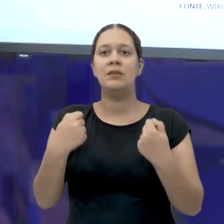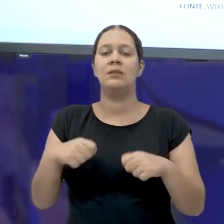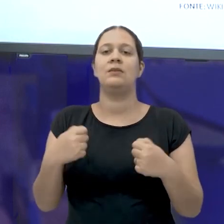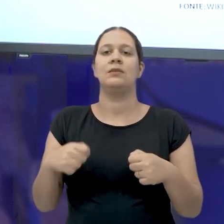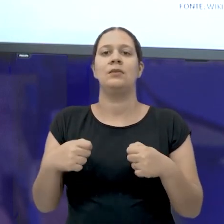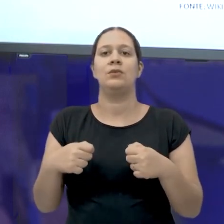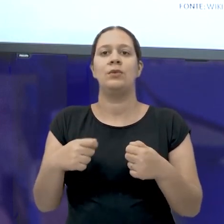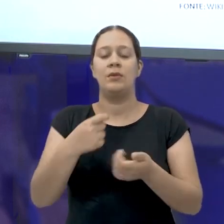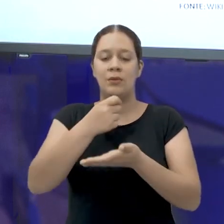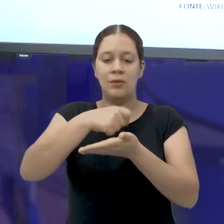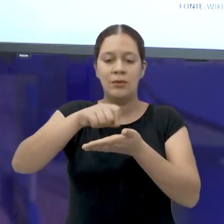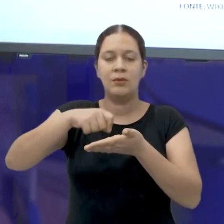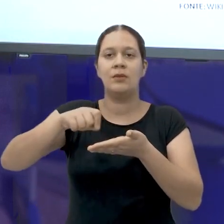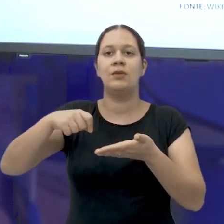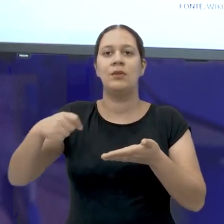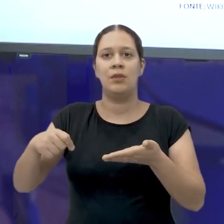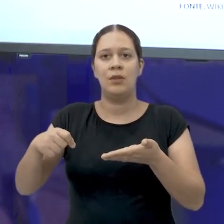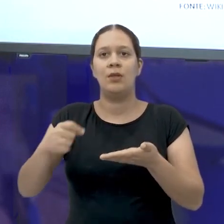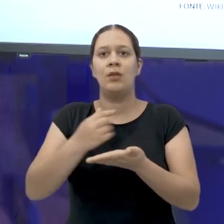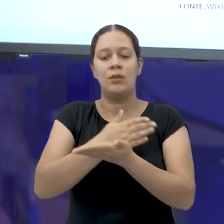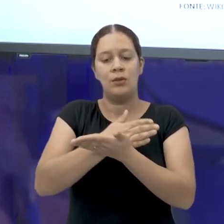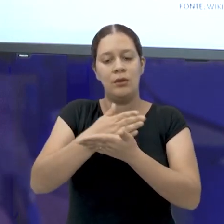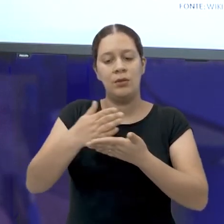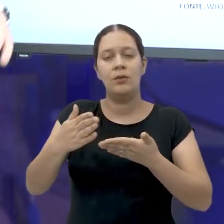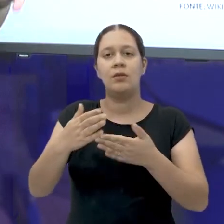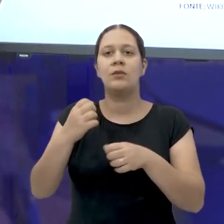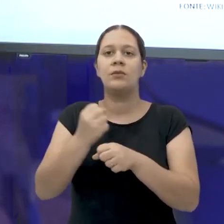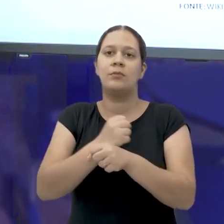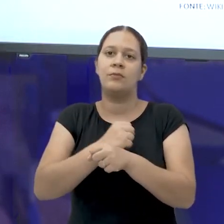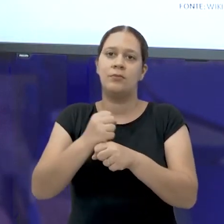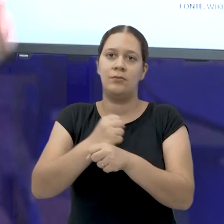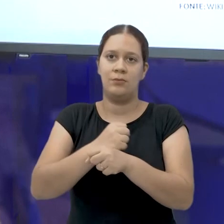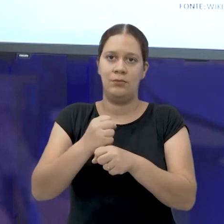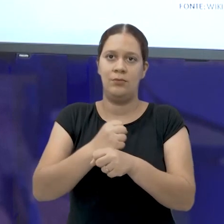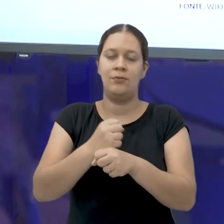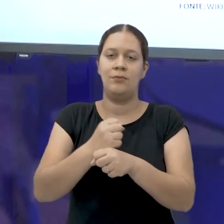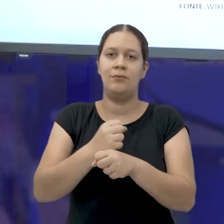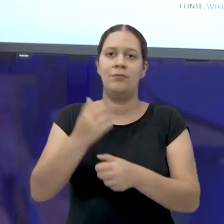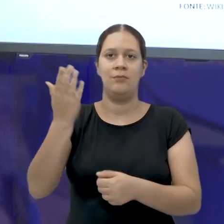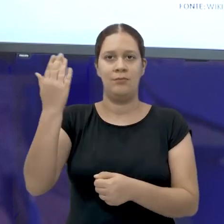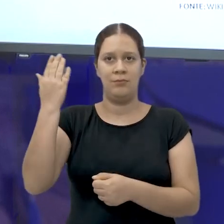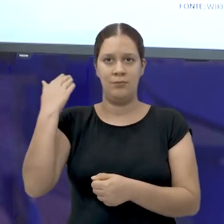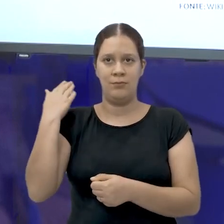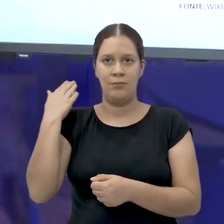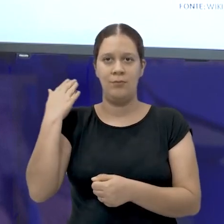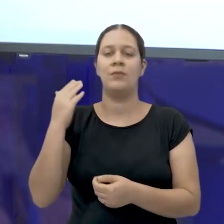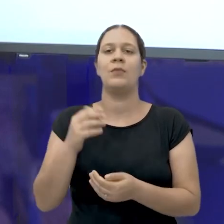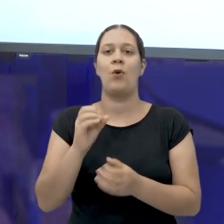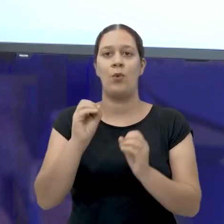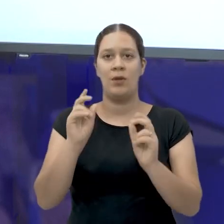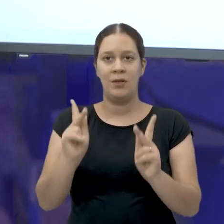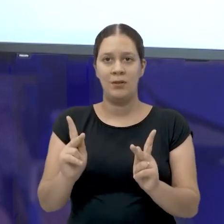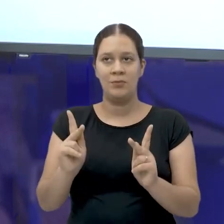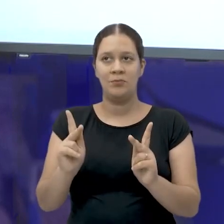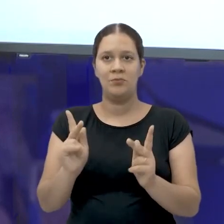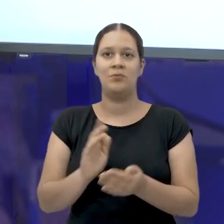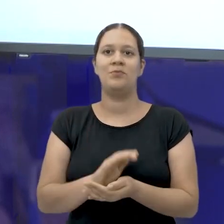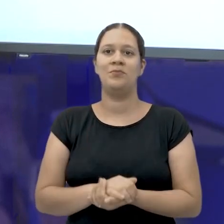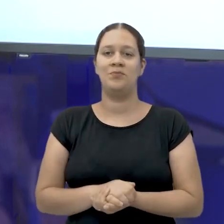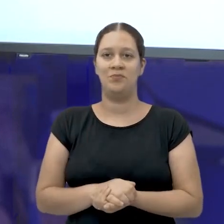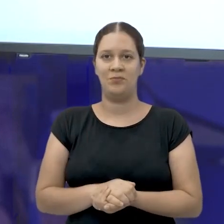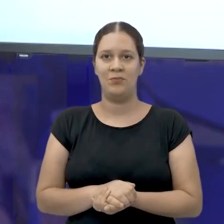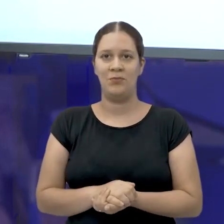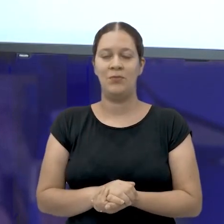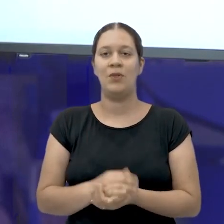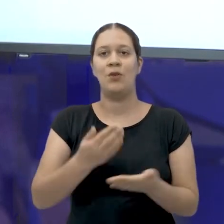que foi escrito na língua original há anos, centenas, milhares de anos atrás. Ok? Bom, é